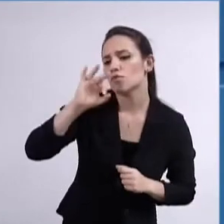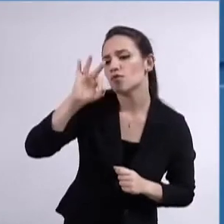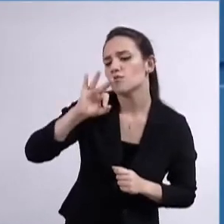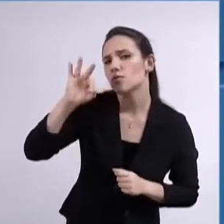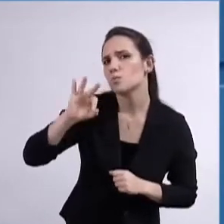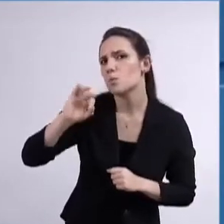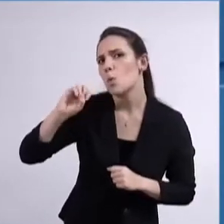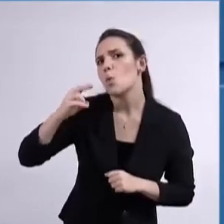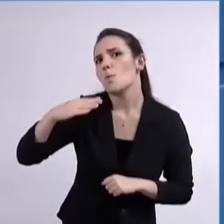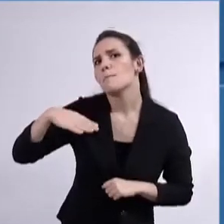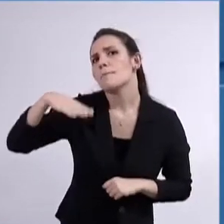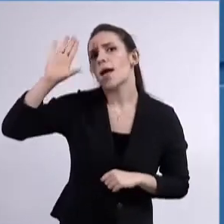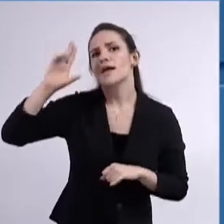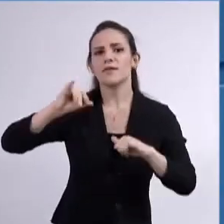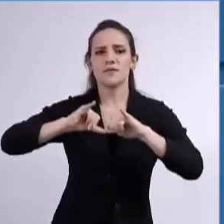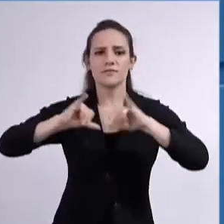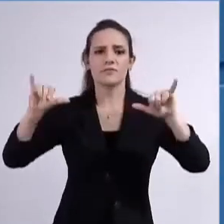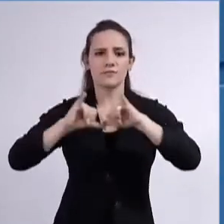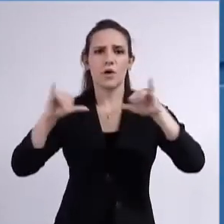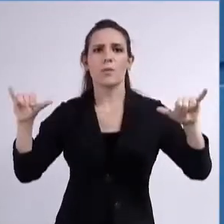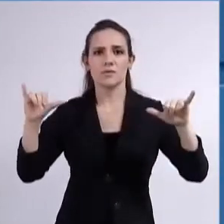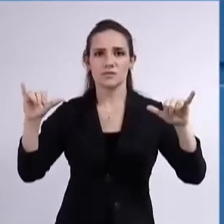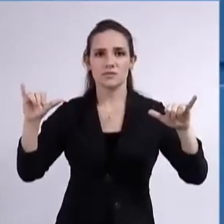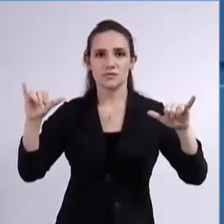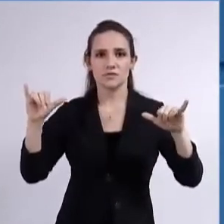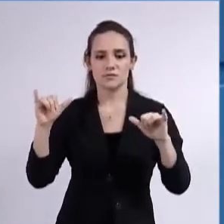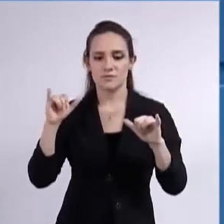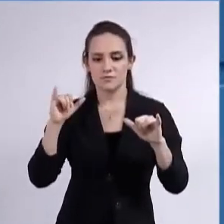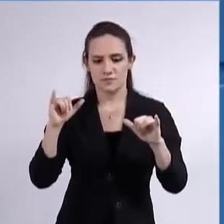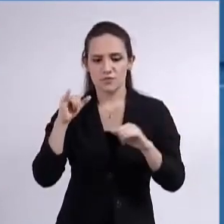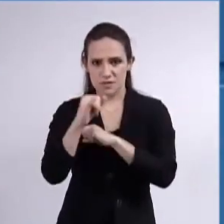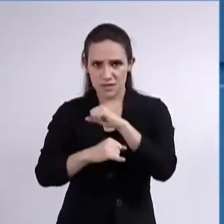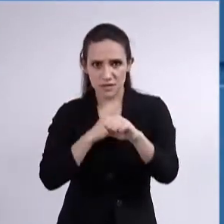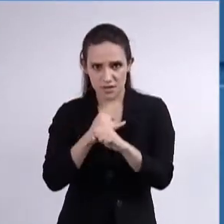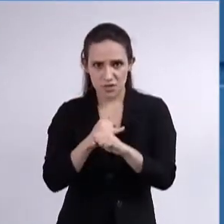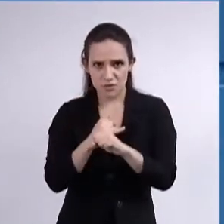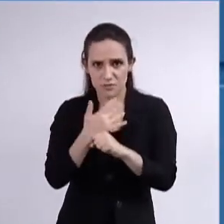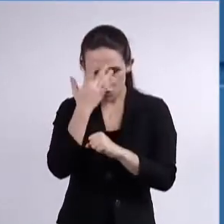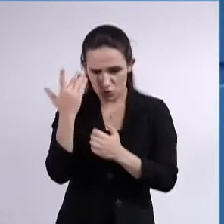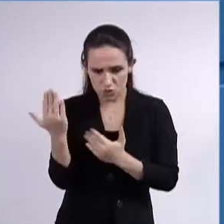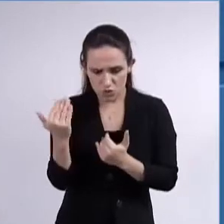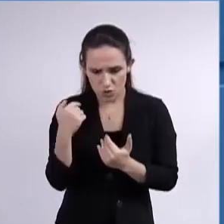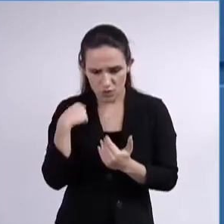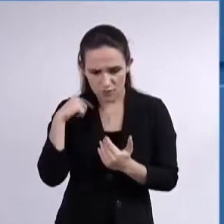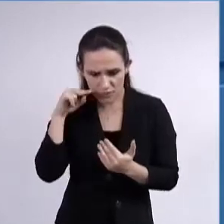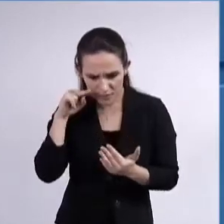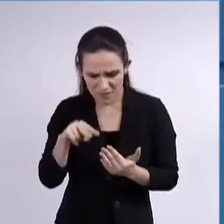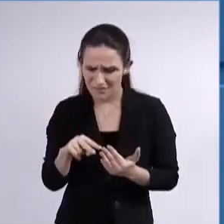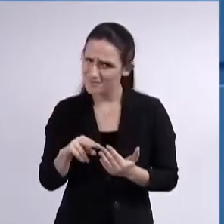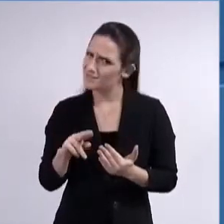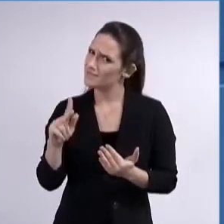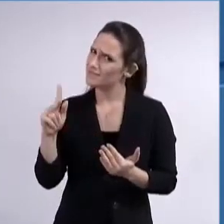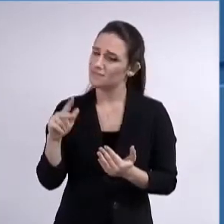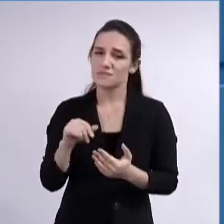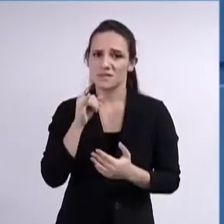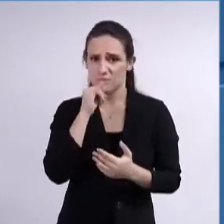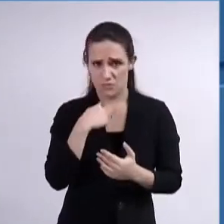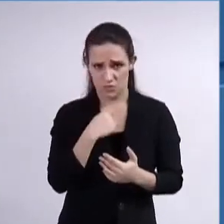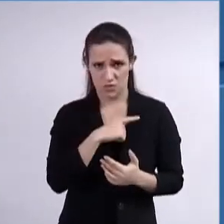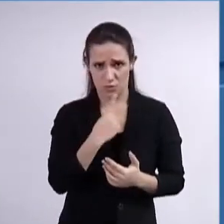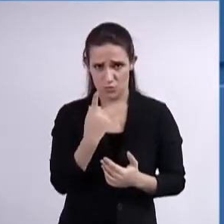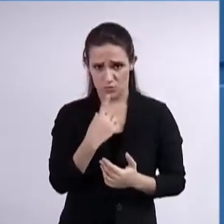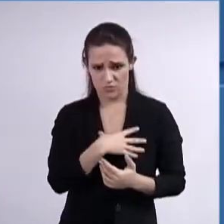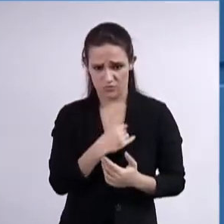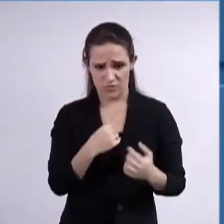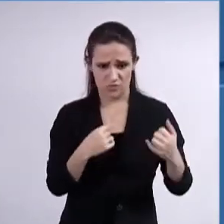ou mais das informações que chega na nossa juventude hoje, eu tenho um filho de 14 e um de 12